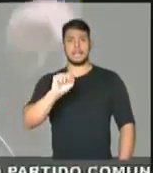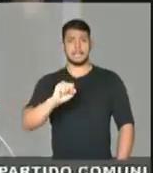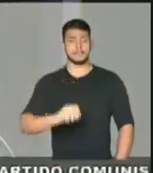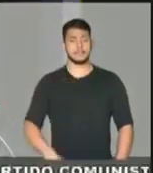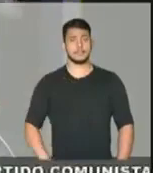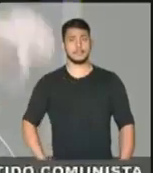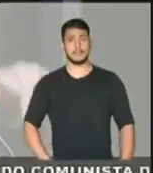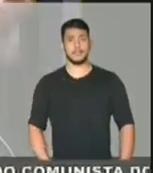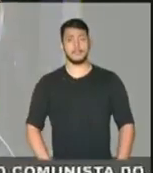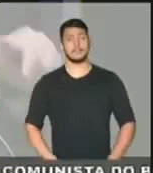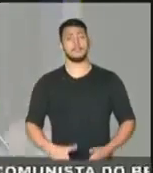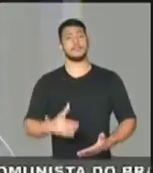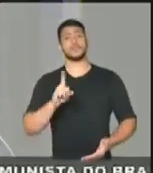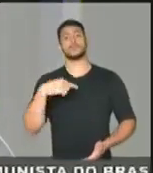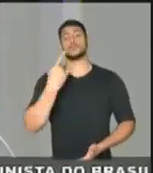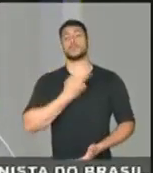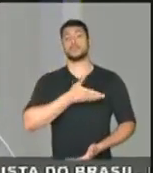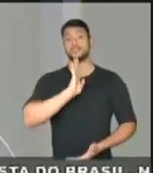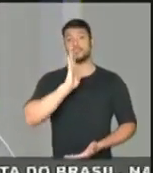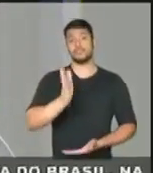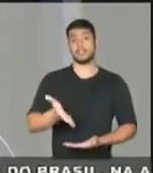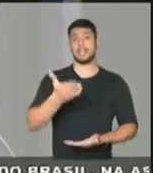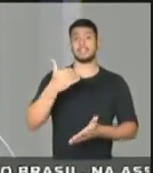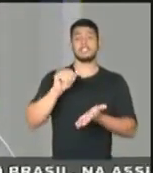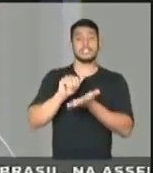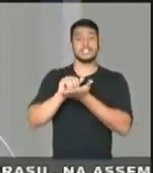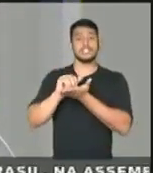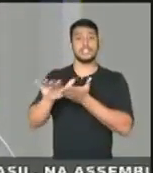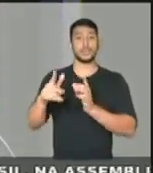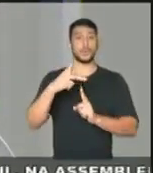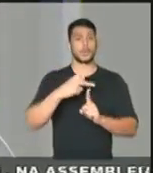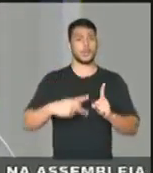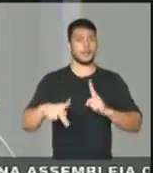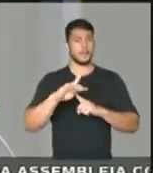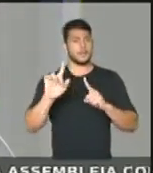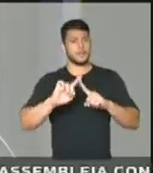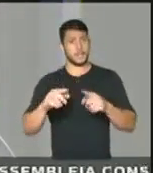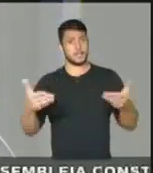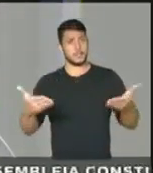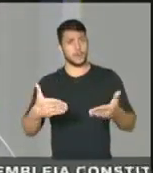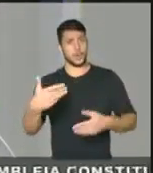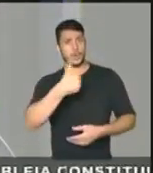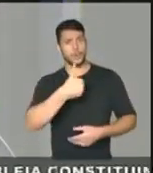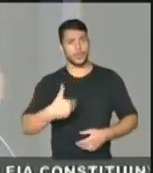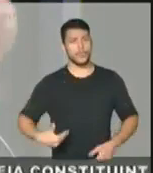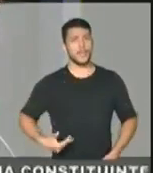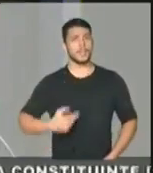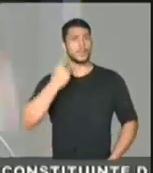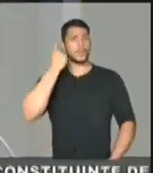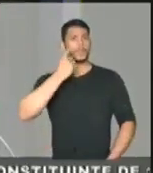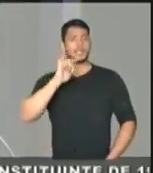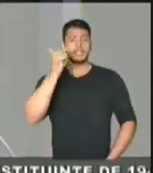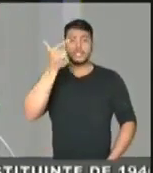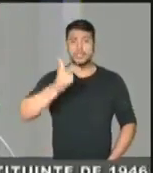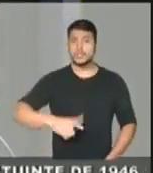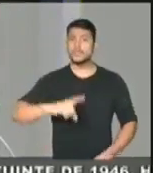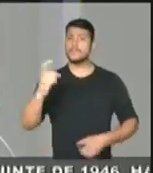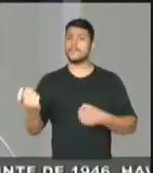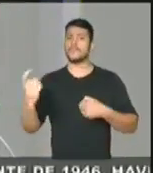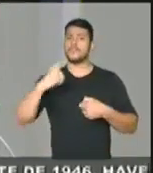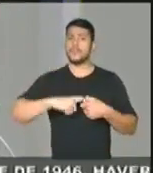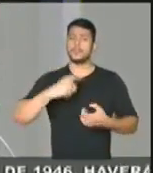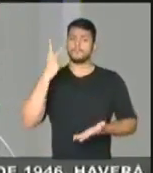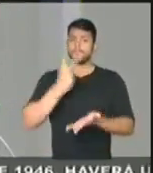aqui. Nós derrotamos na reforma da Previdência. E agora o governo volta de forma covarde, de